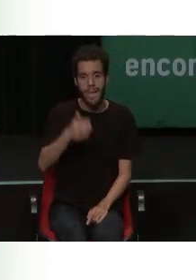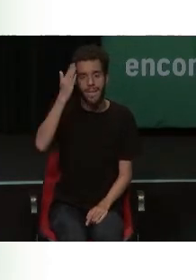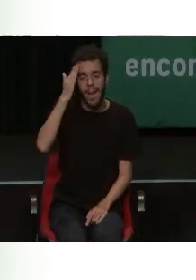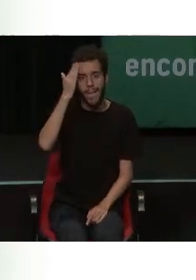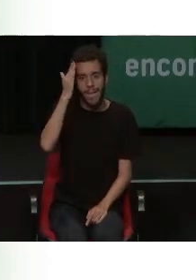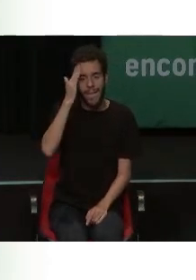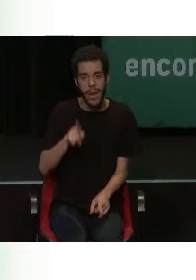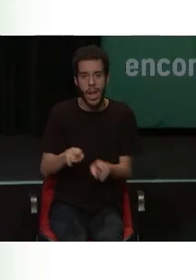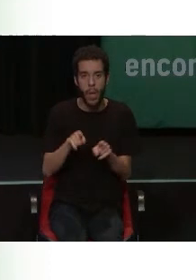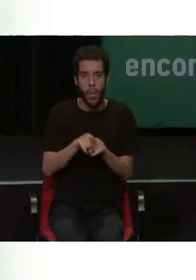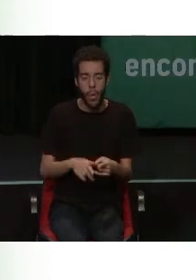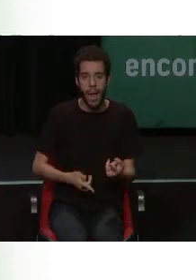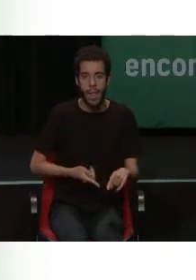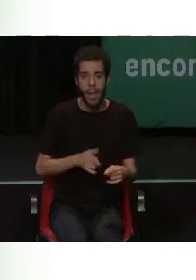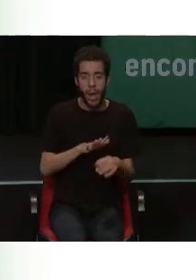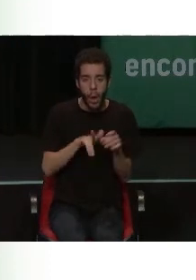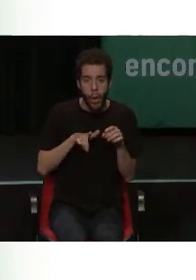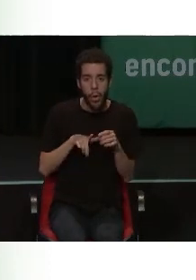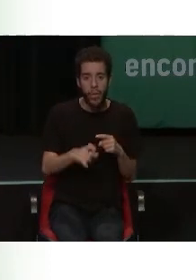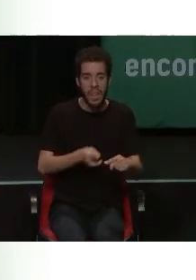de verdadeiros positivos